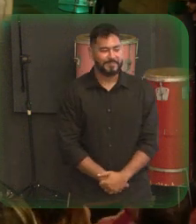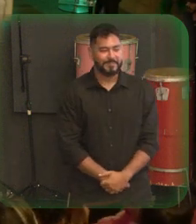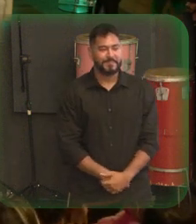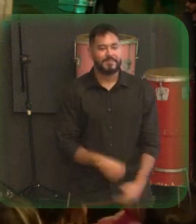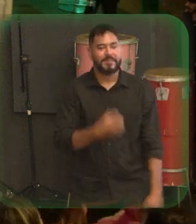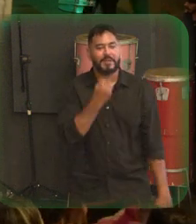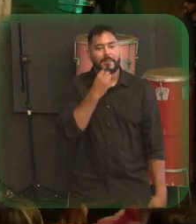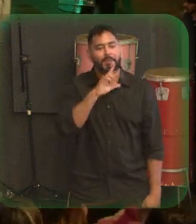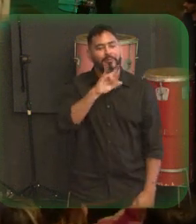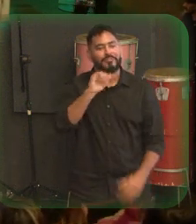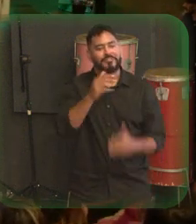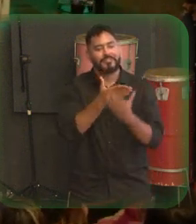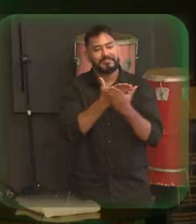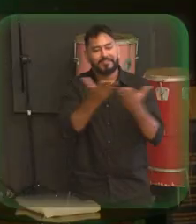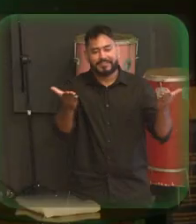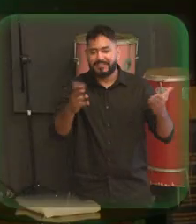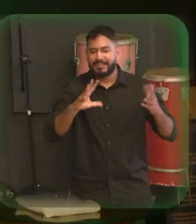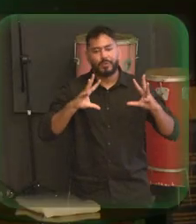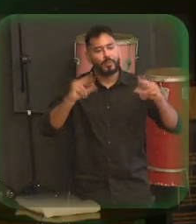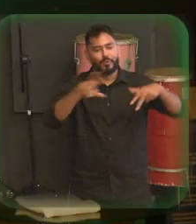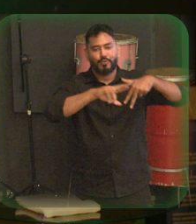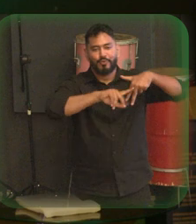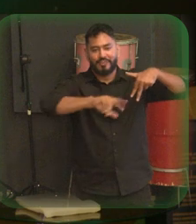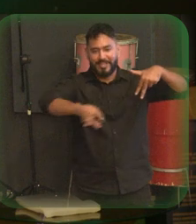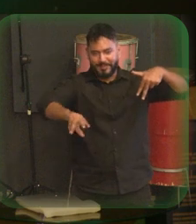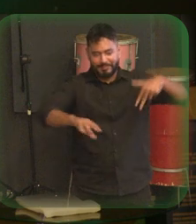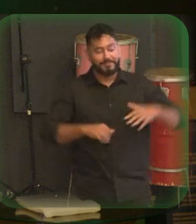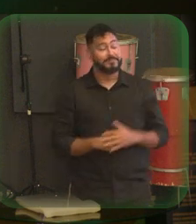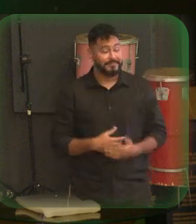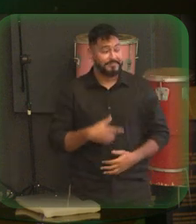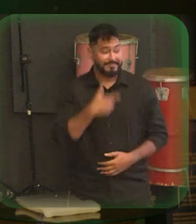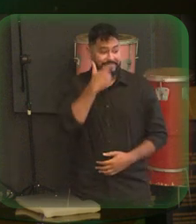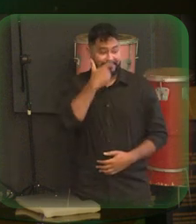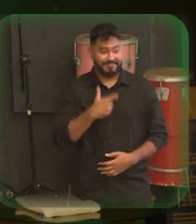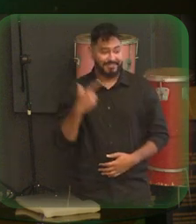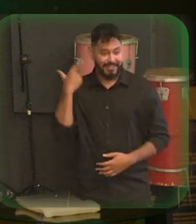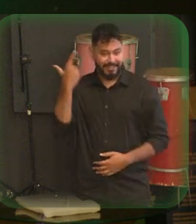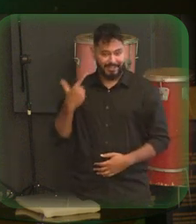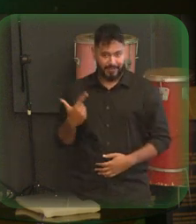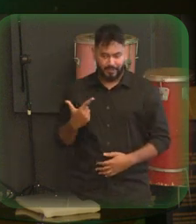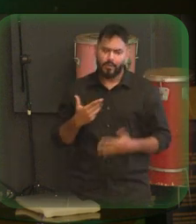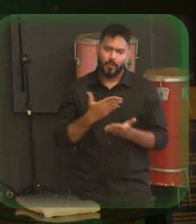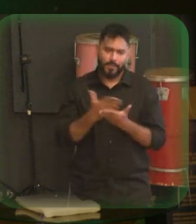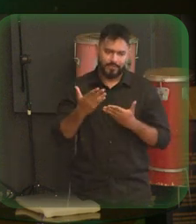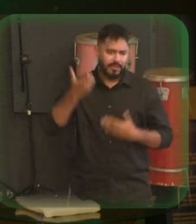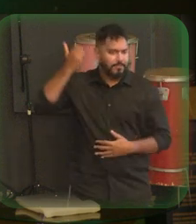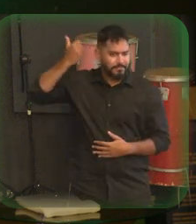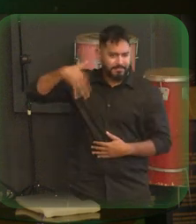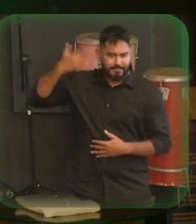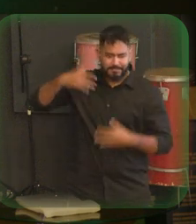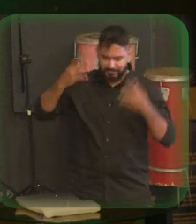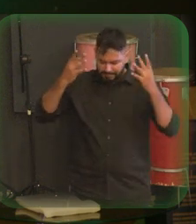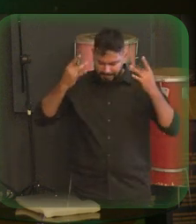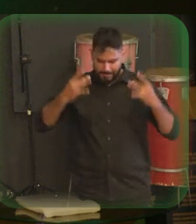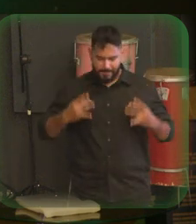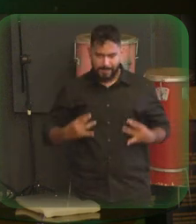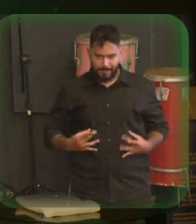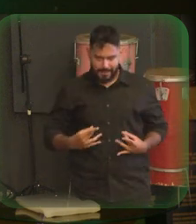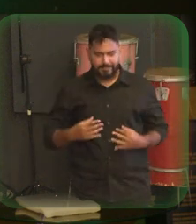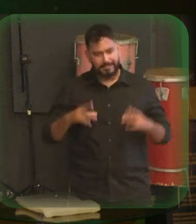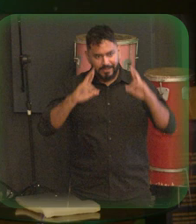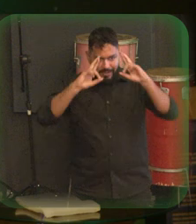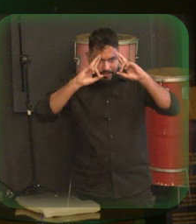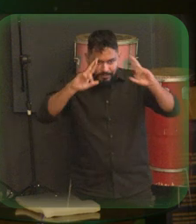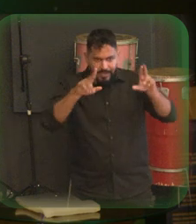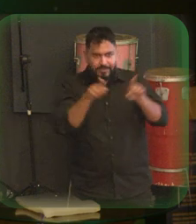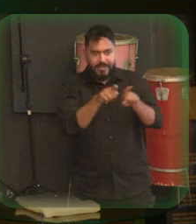Bom dia a todos, todas, todes. Eu sou Laura, vou começar fazendo minha audiodescrição em respeito e por uma questão